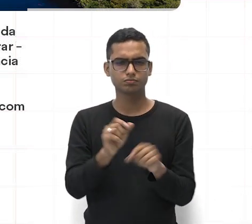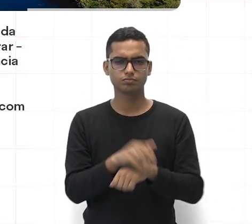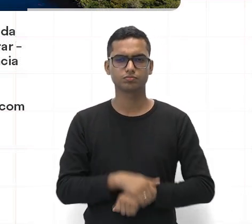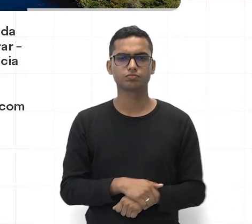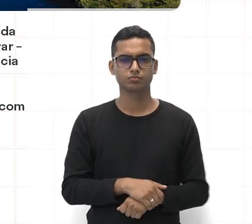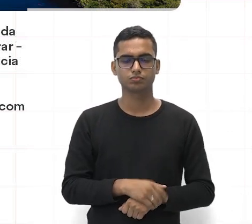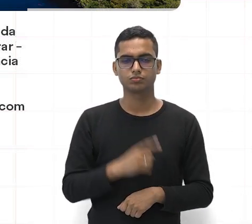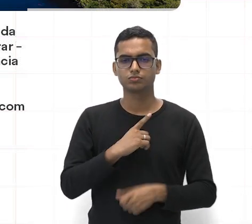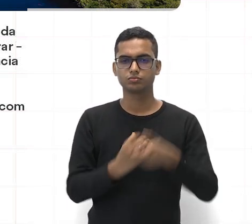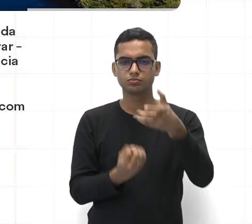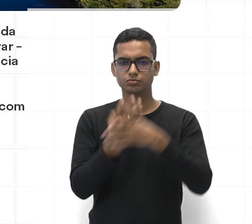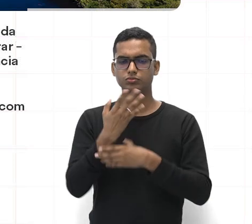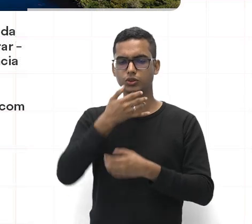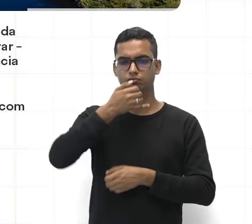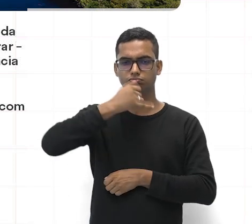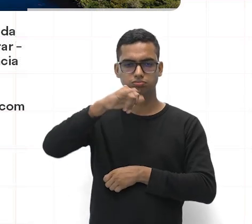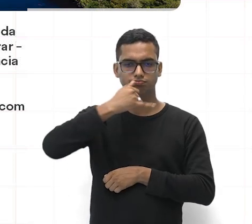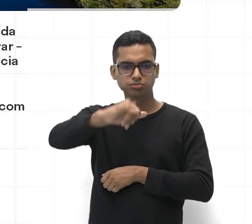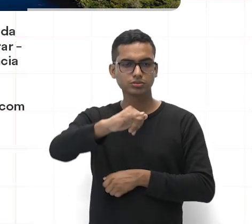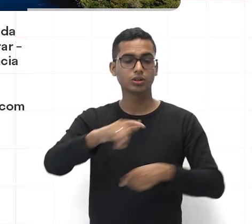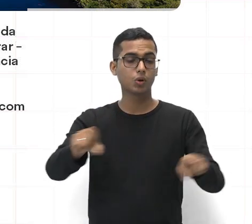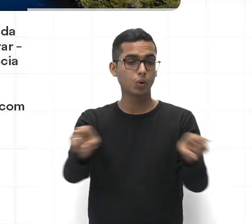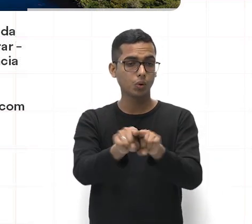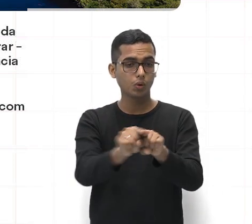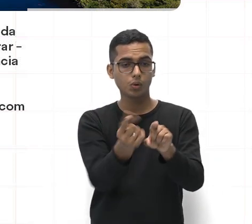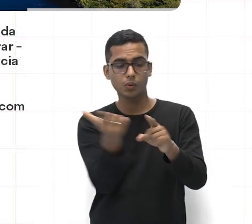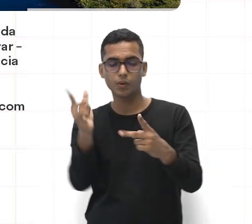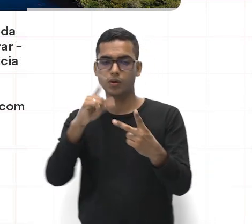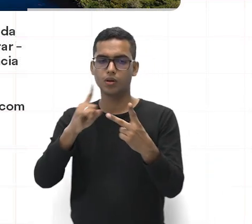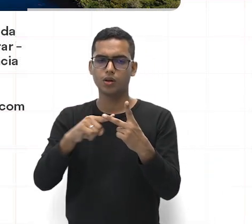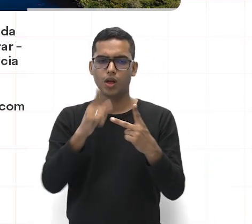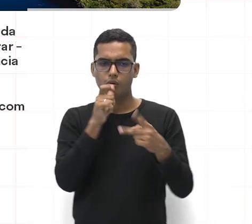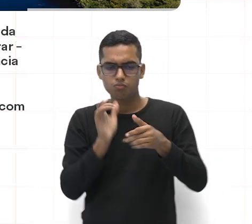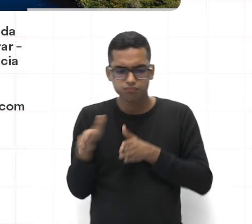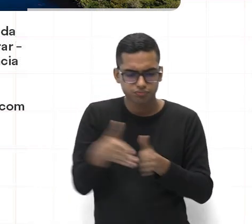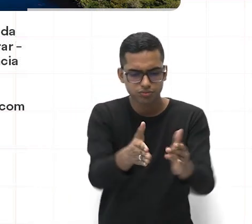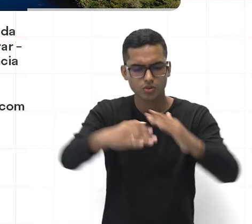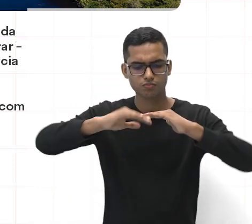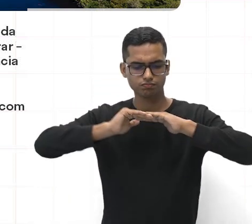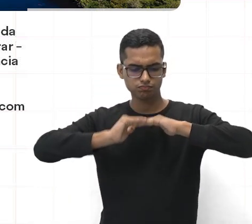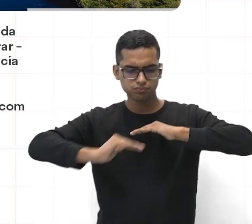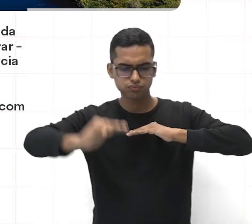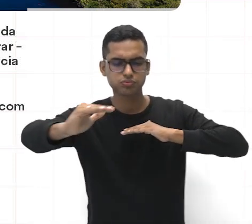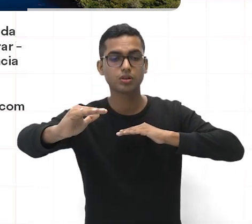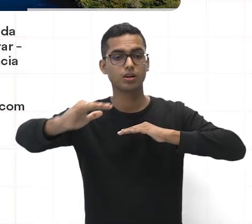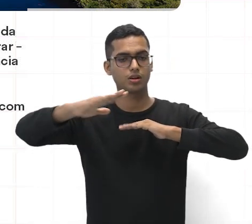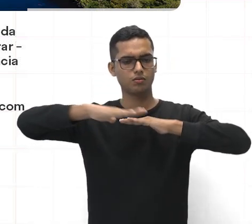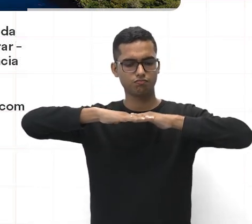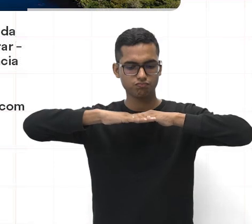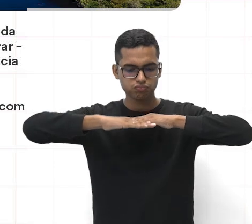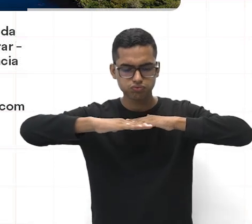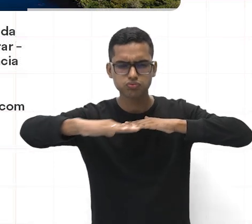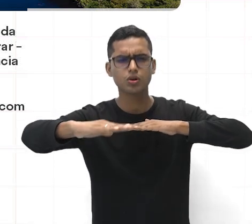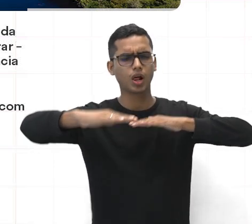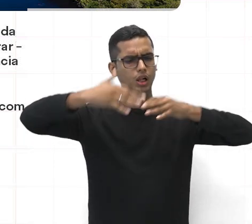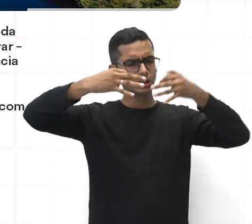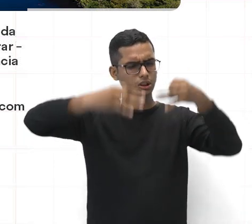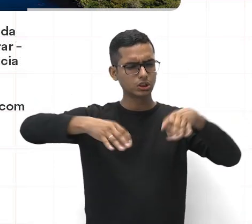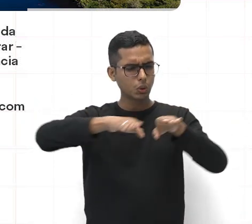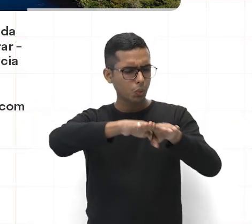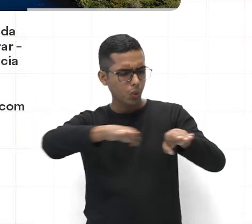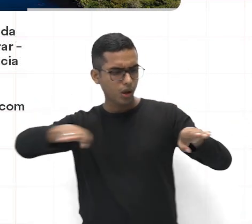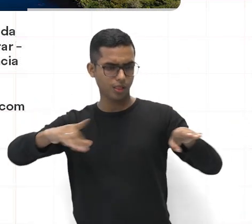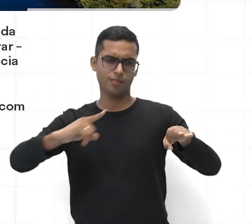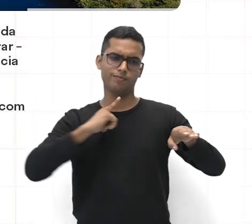geração de energia elétrica. Os rios de planícies, eles já têm uma topografia mais suave, mais